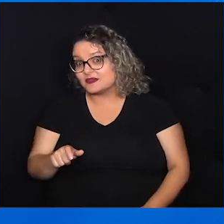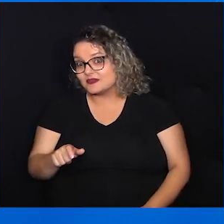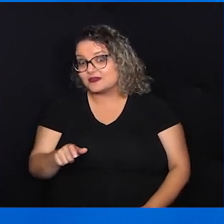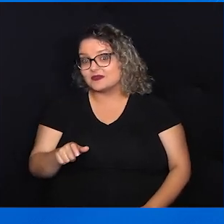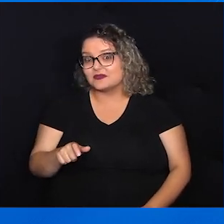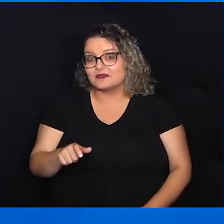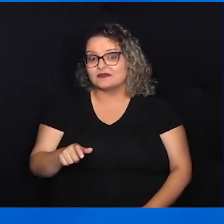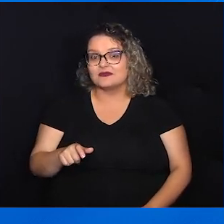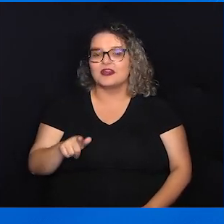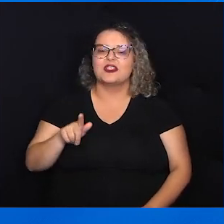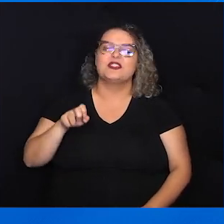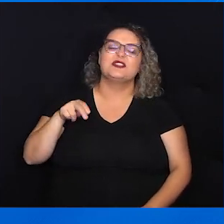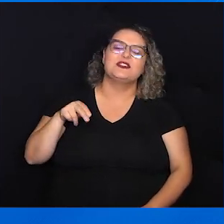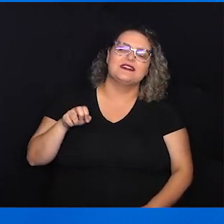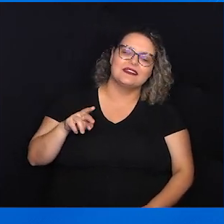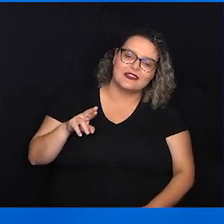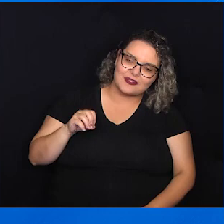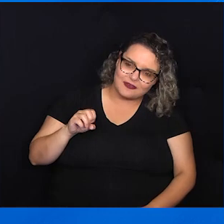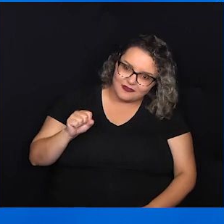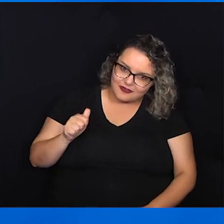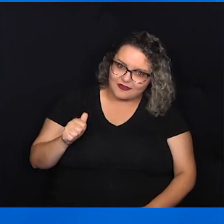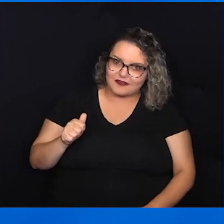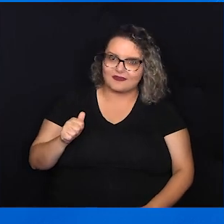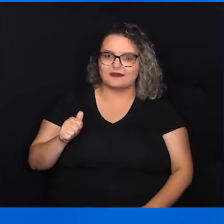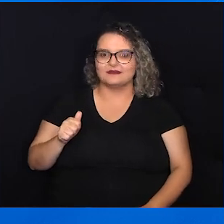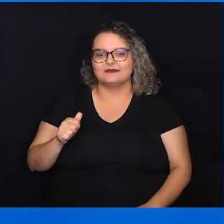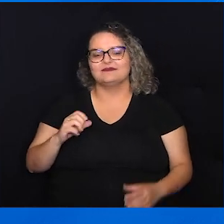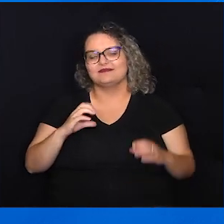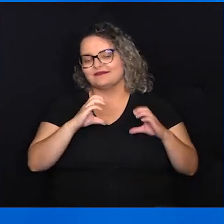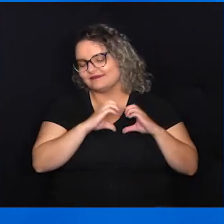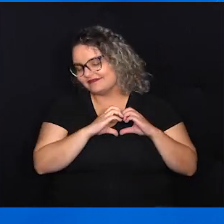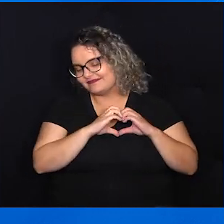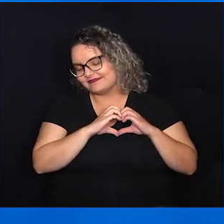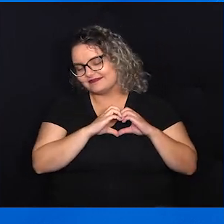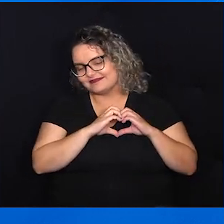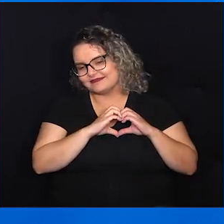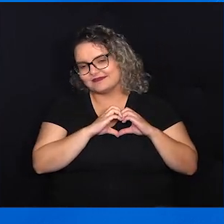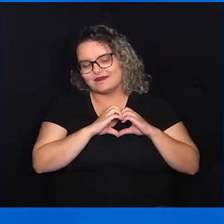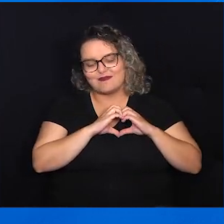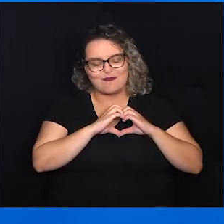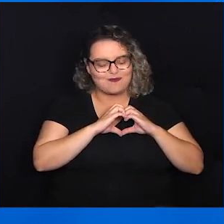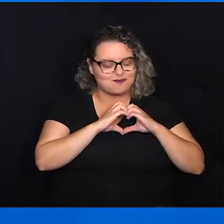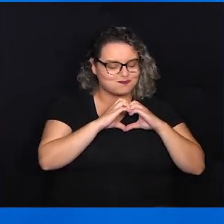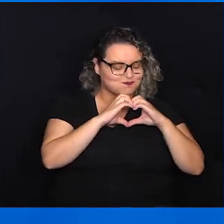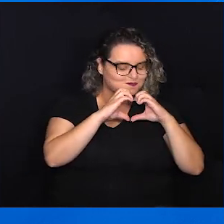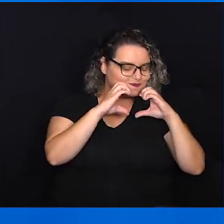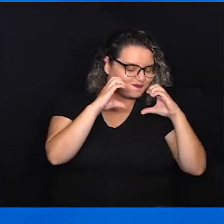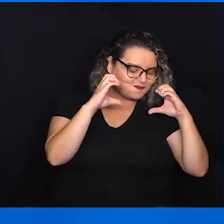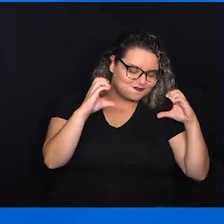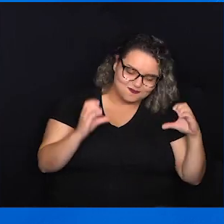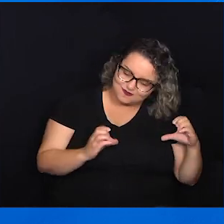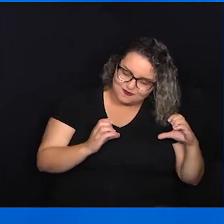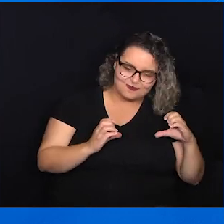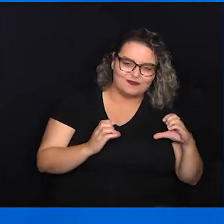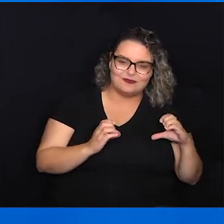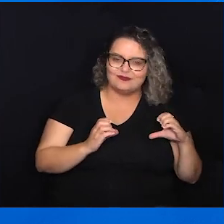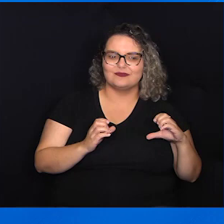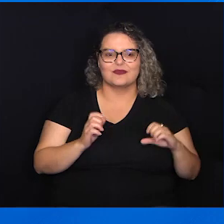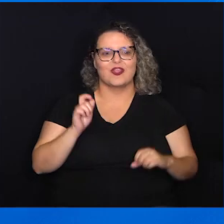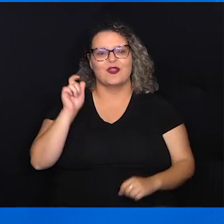uma pessoa generosa, um coração